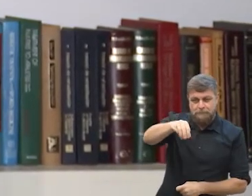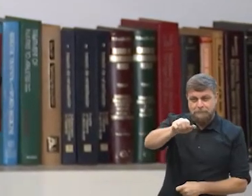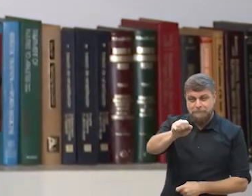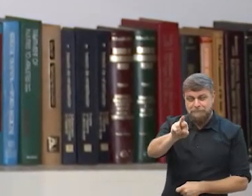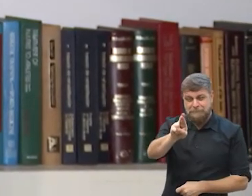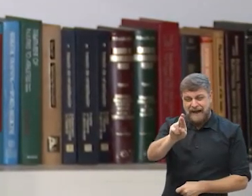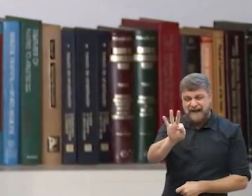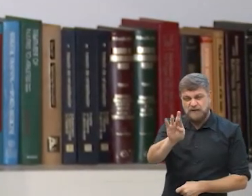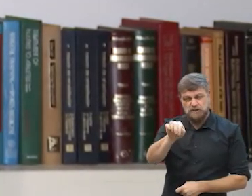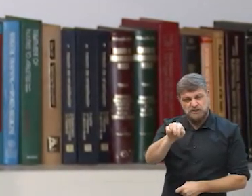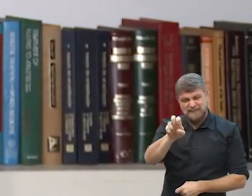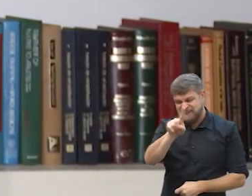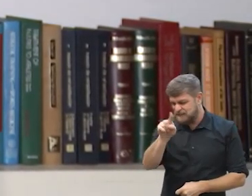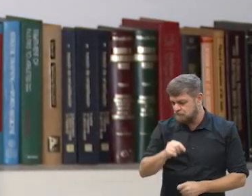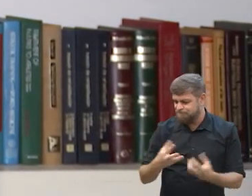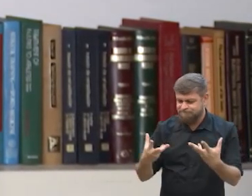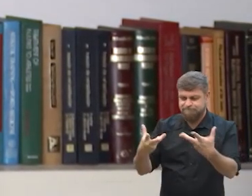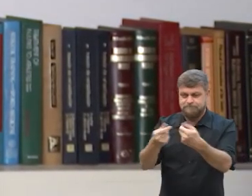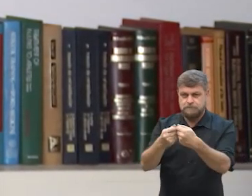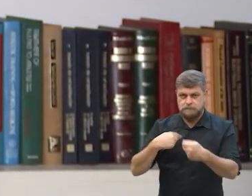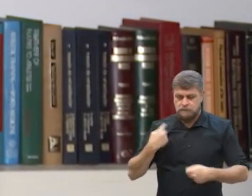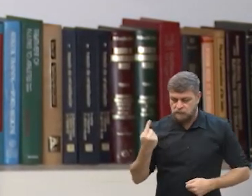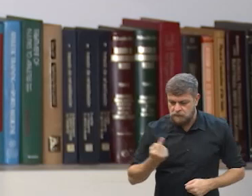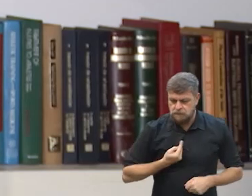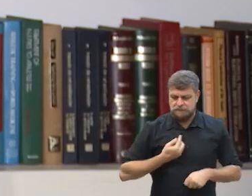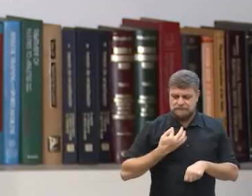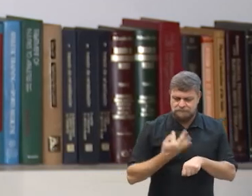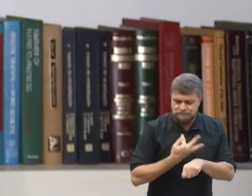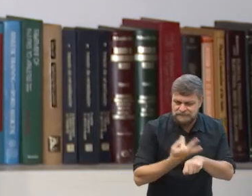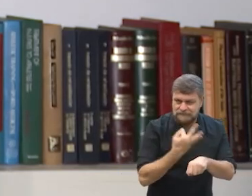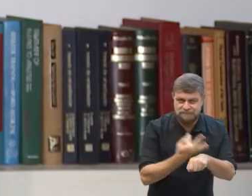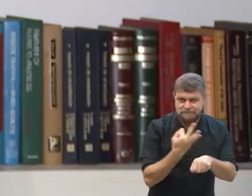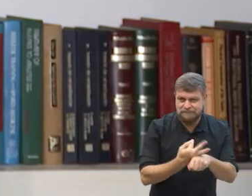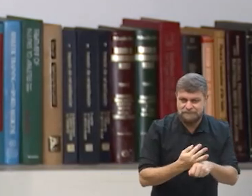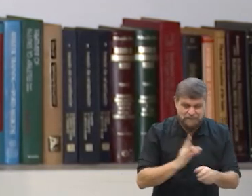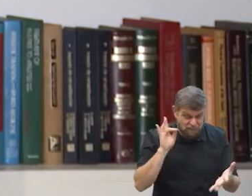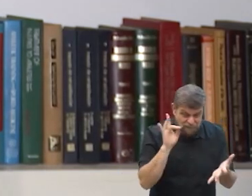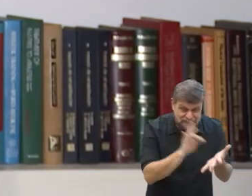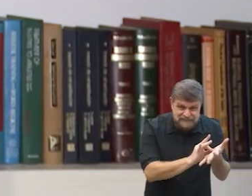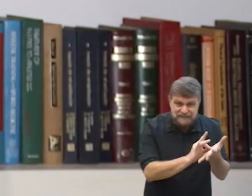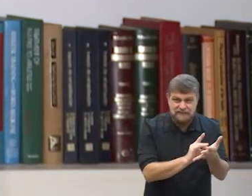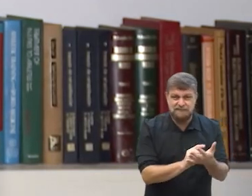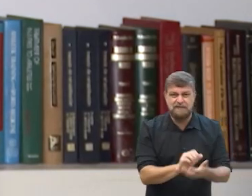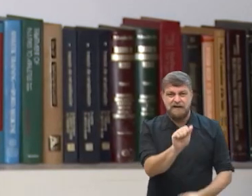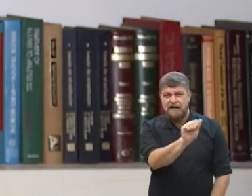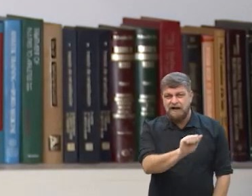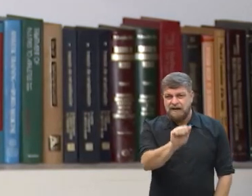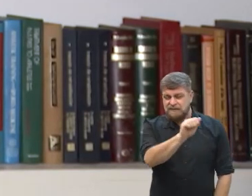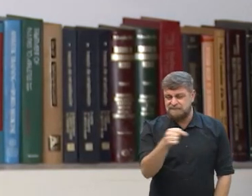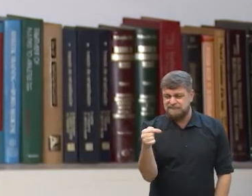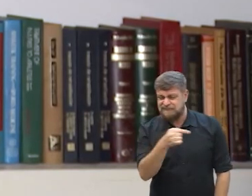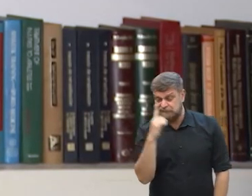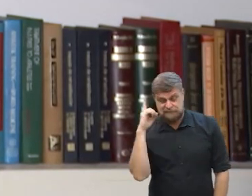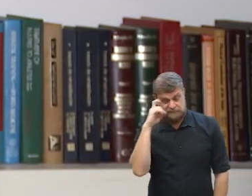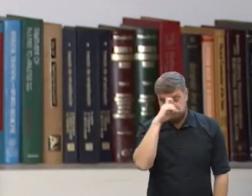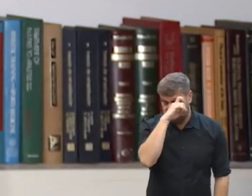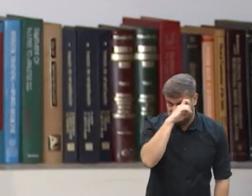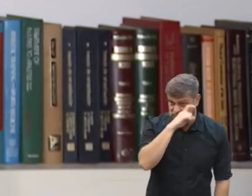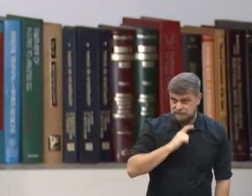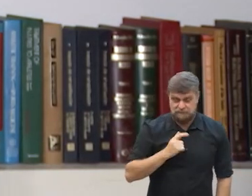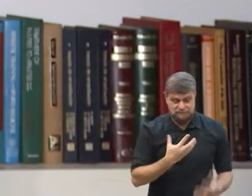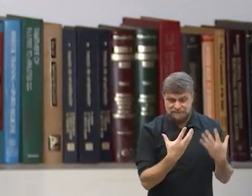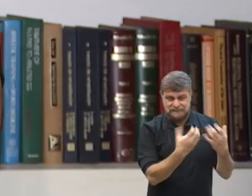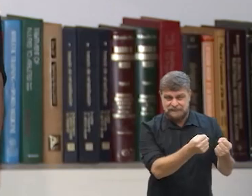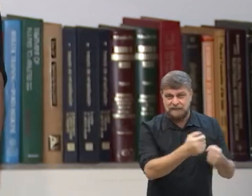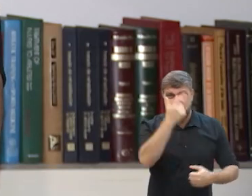fantástico. E ali começamos a lutar, não era um curso reconhecido, a associação tinha dificuldades,